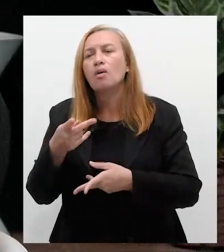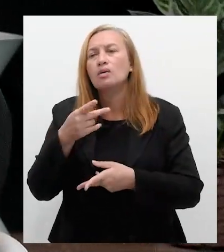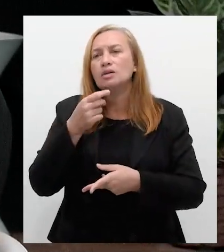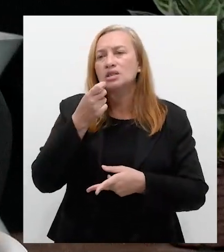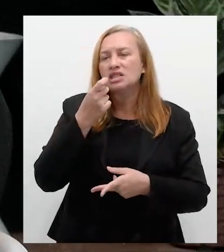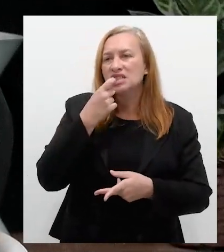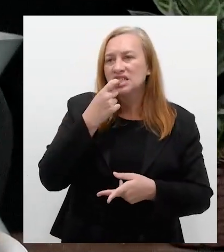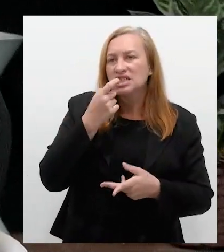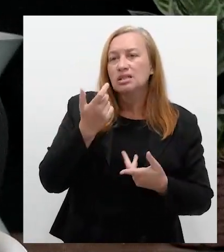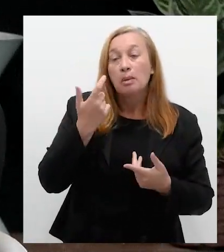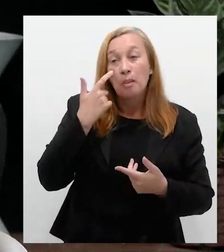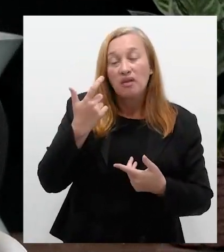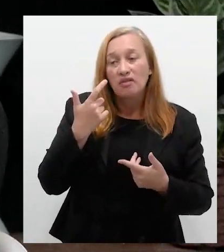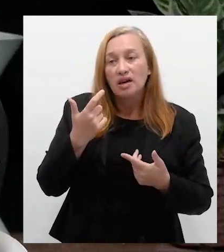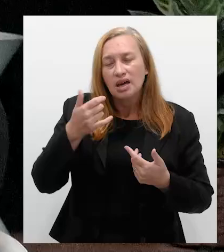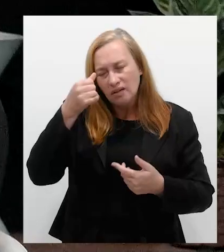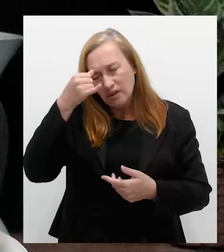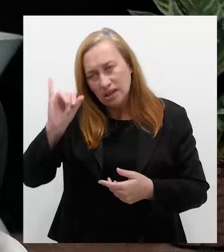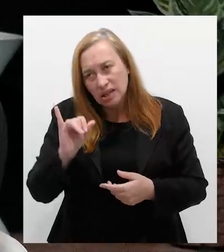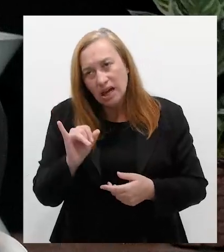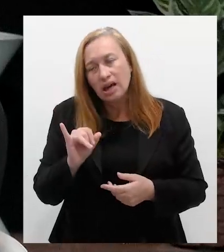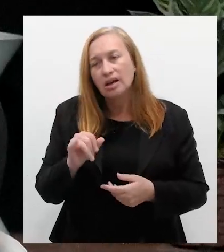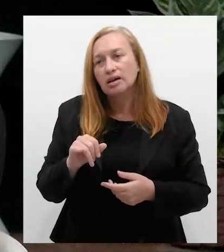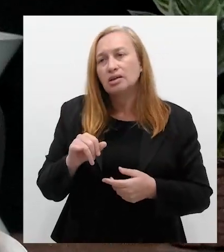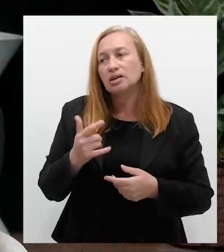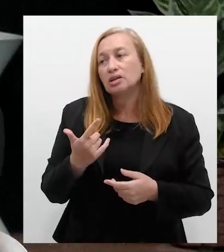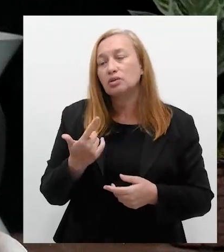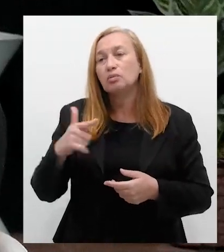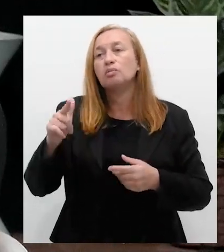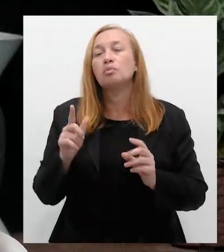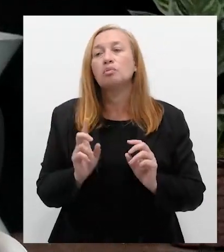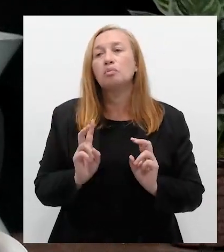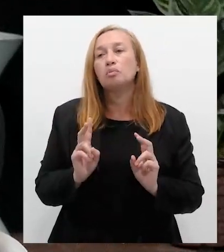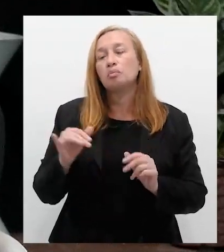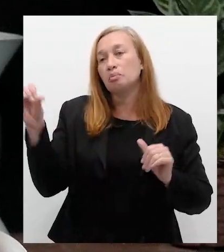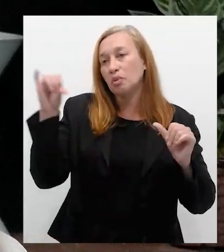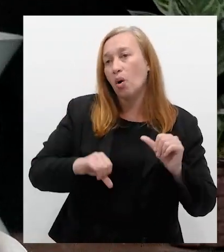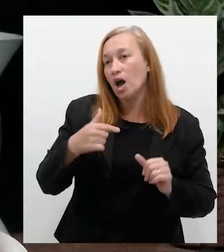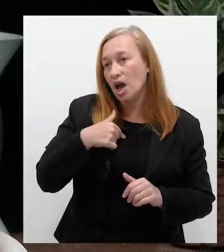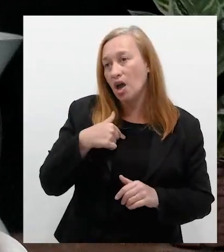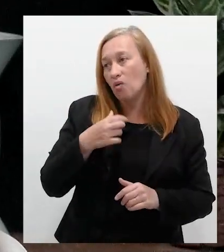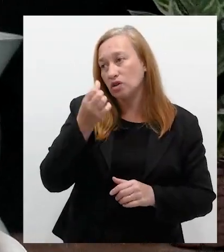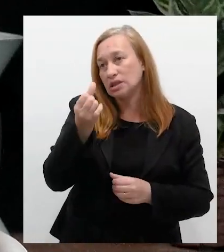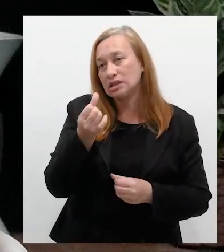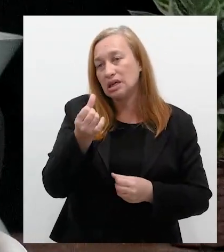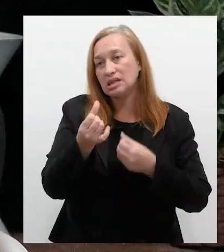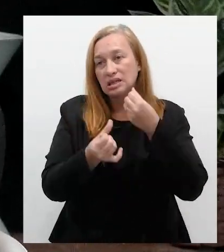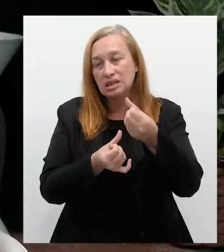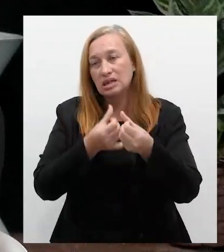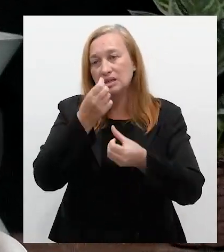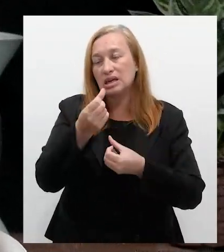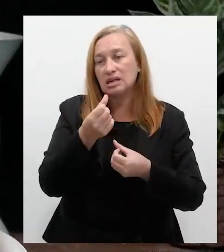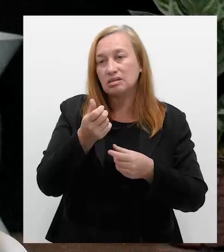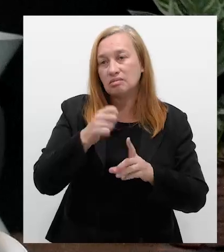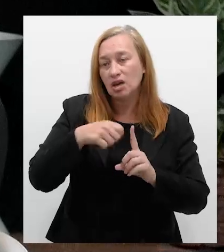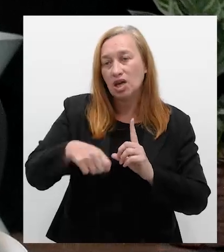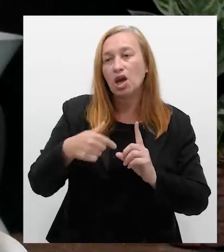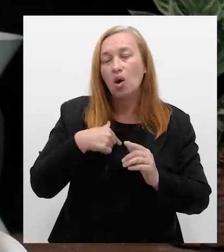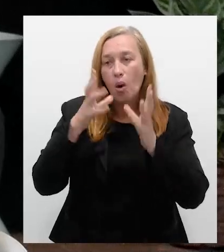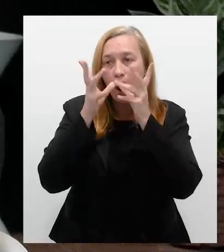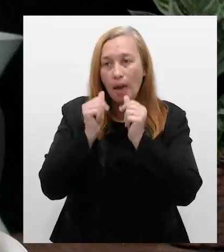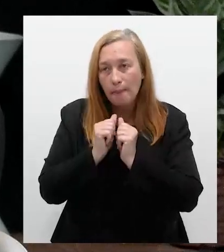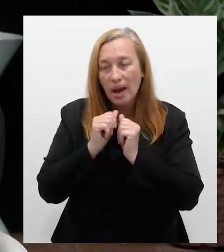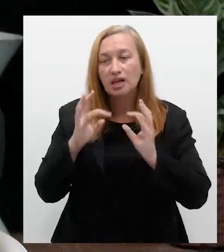dentista para poder se prevenir de alguma outra coisa pior, entendeu? Eu, por exemplo, eu vou 6 em 6 meses, faço a Isso. limpeza